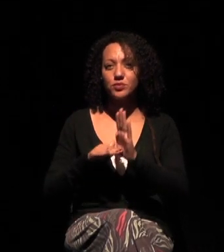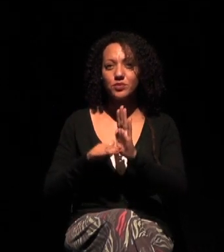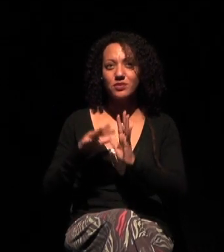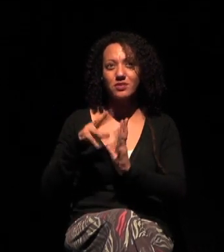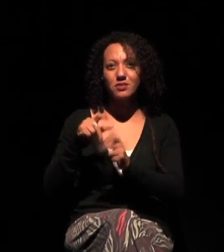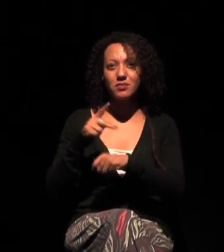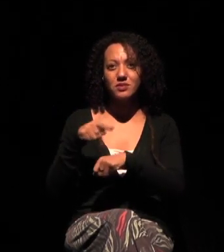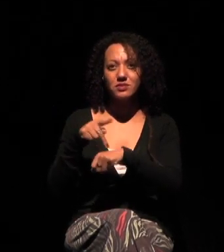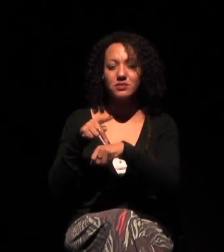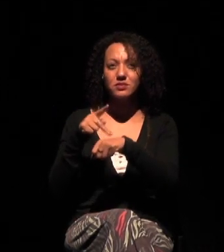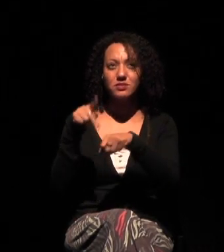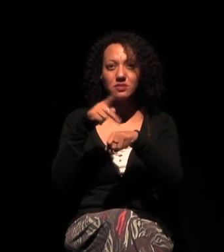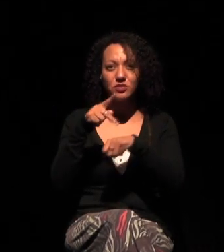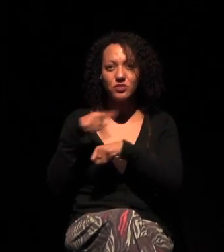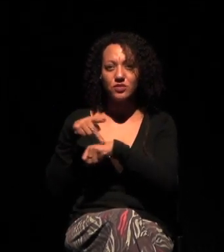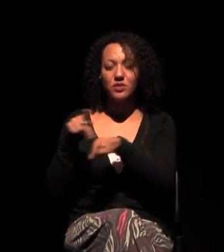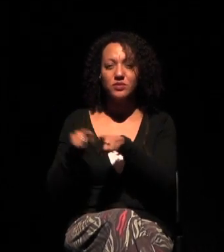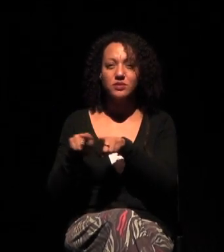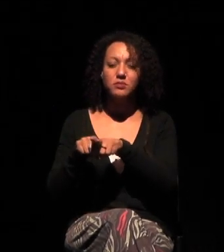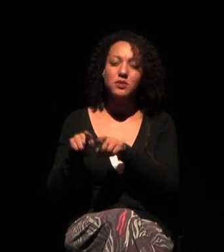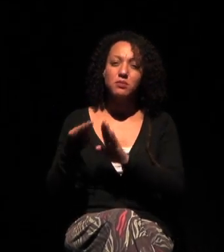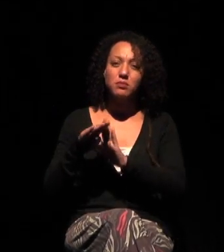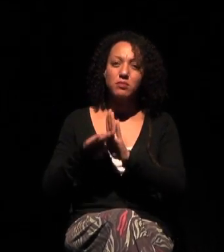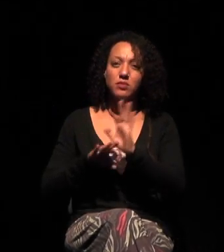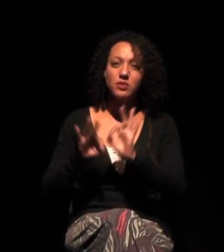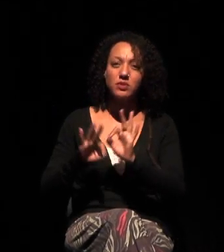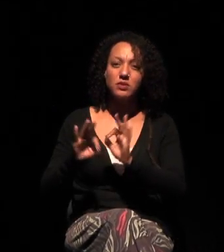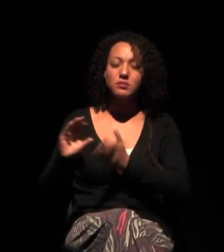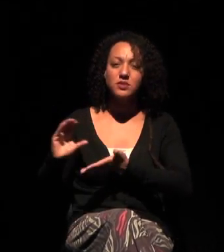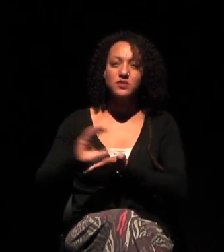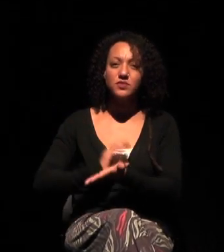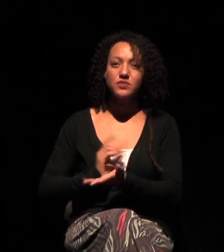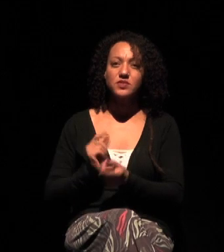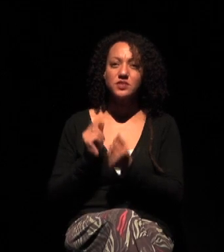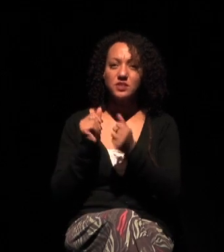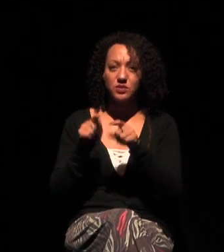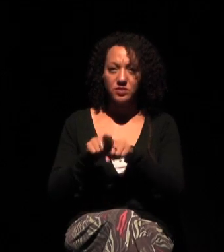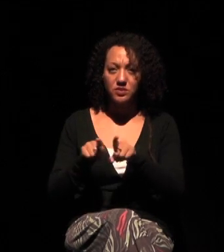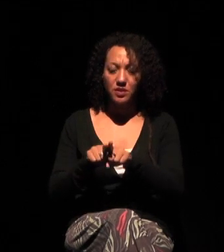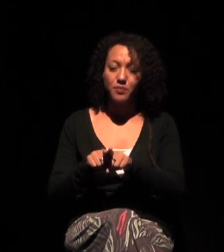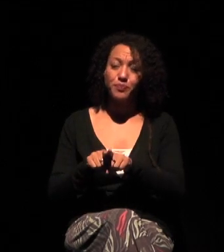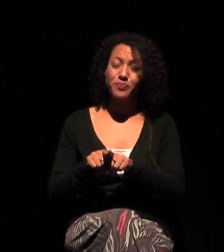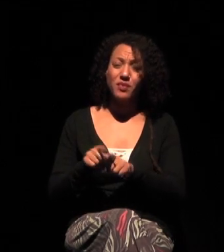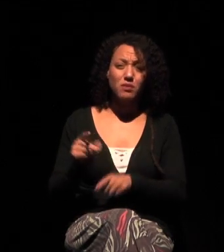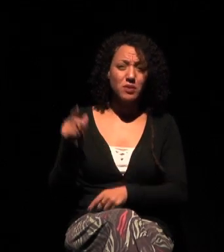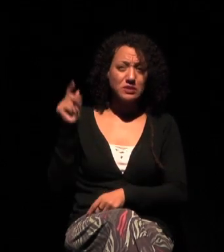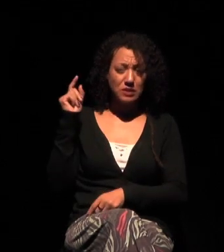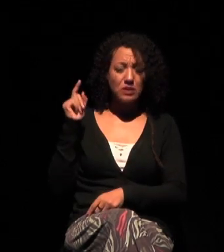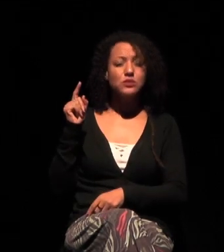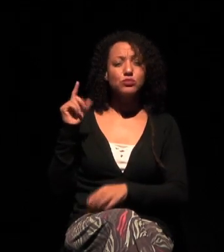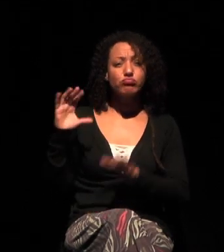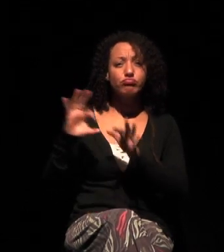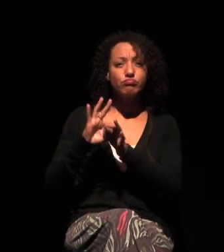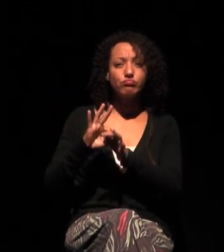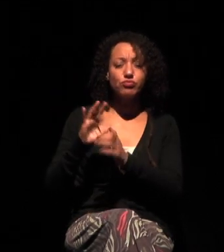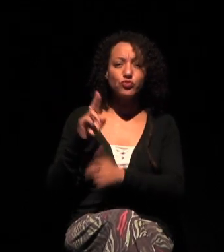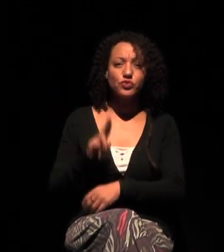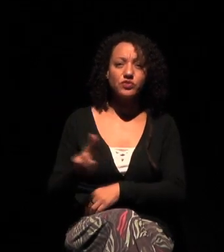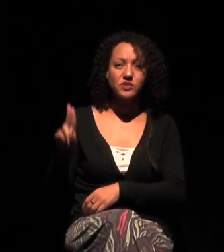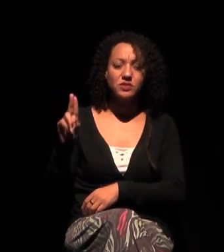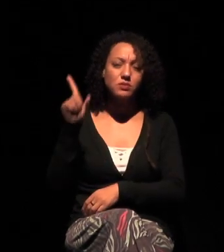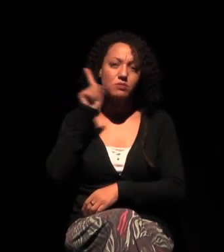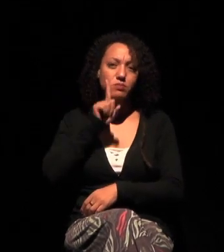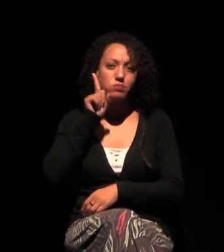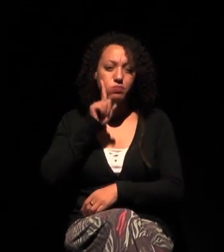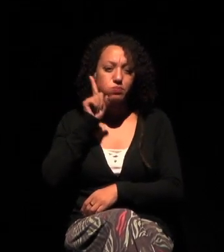precisamente programas financiados durante muito tempo trabalhamos com várias universidades americanas também sobre o